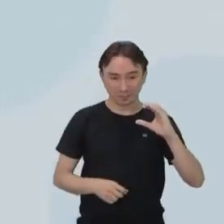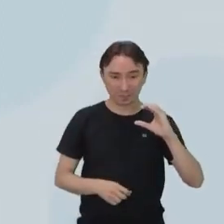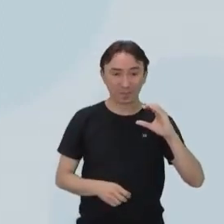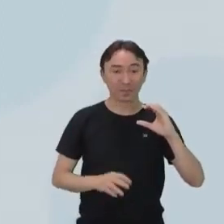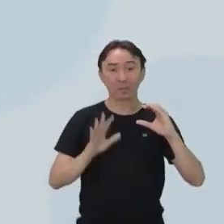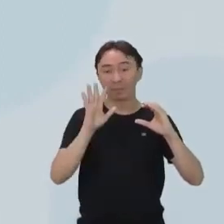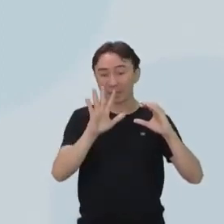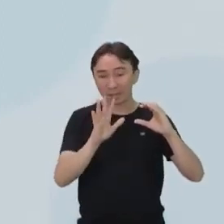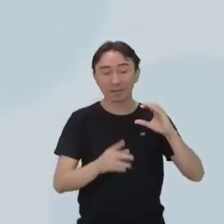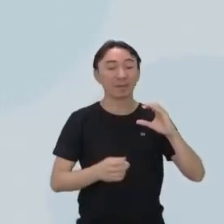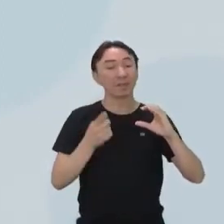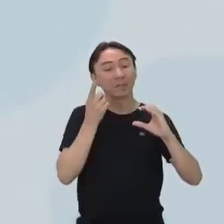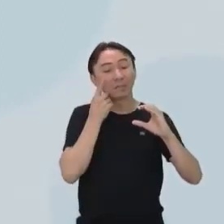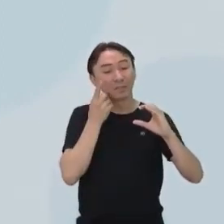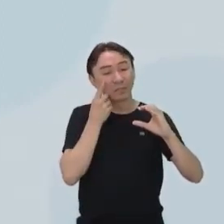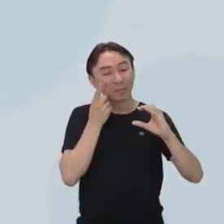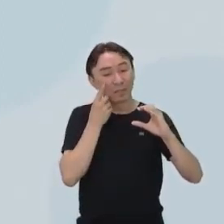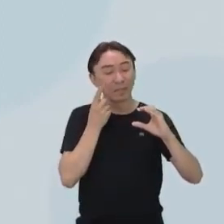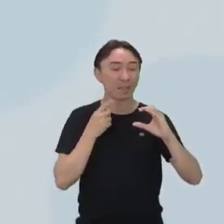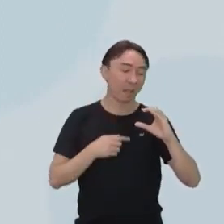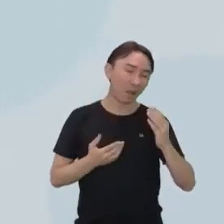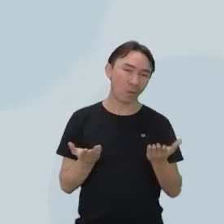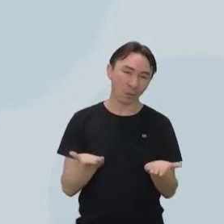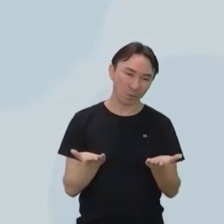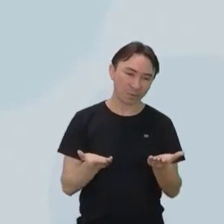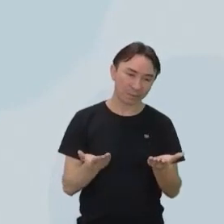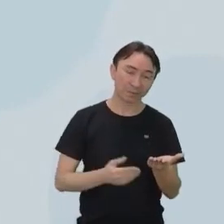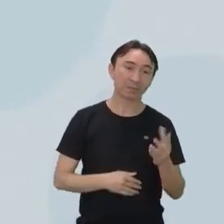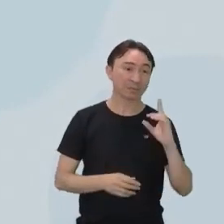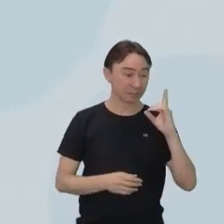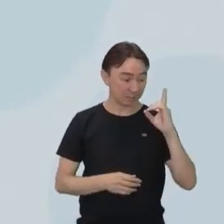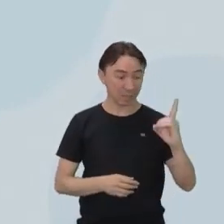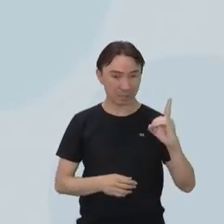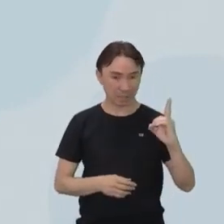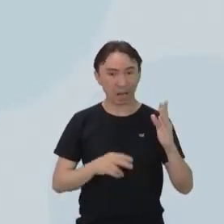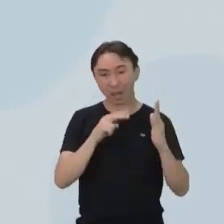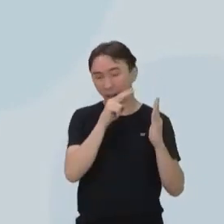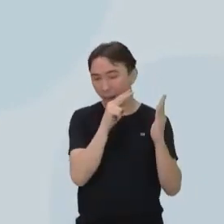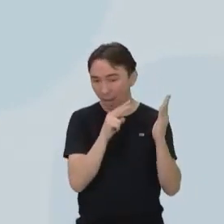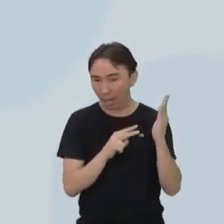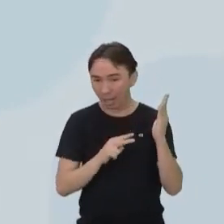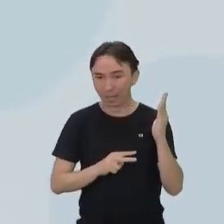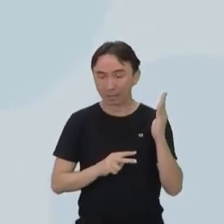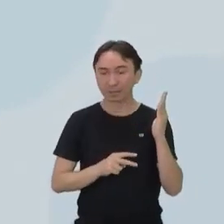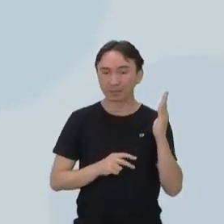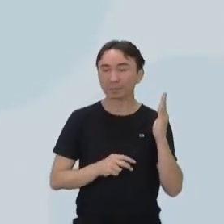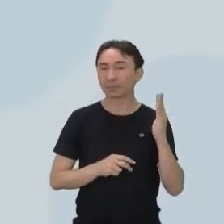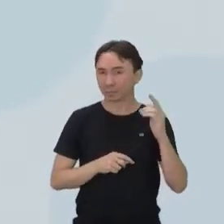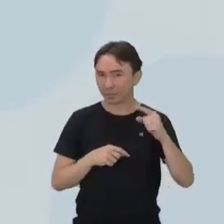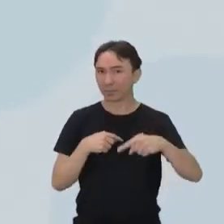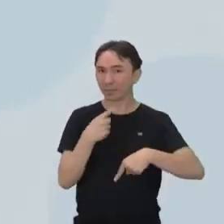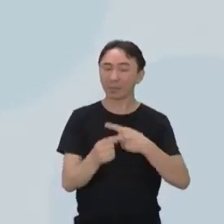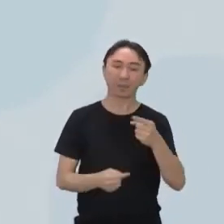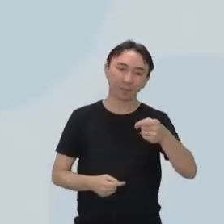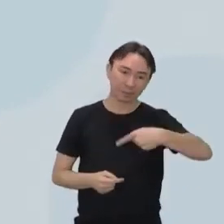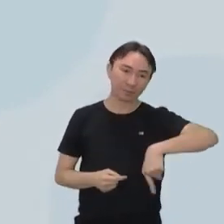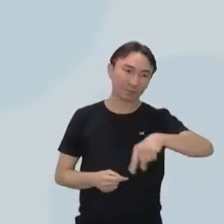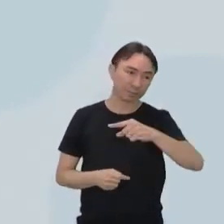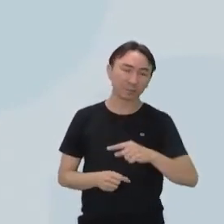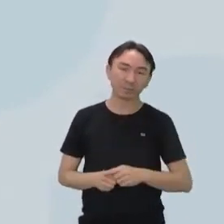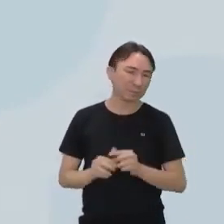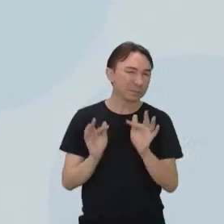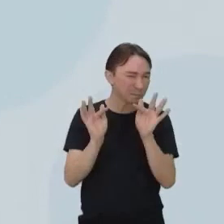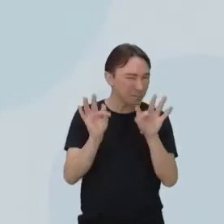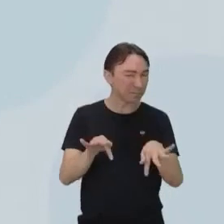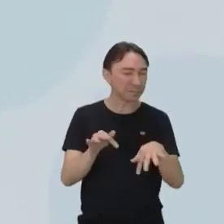completar, então a gente vai fazer a leitura do item D e aí a gente vai finalizar então essa resolução dessa